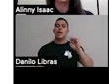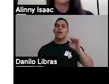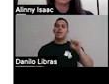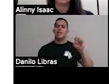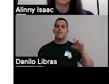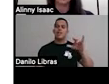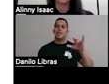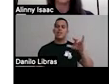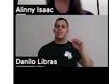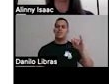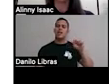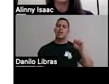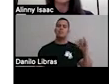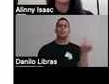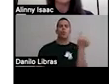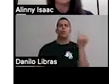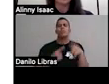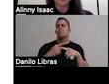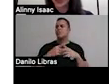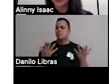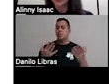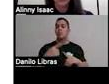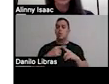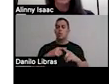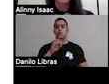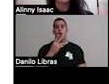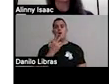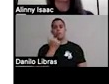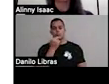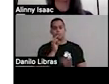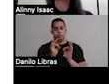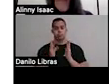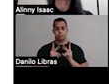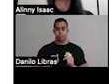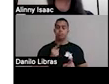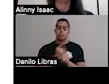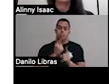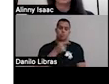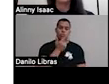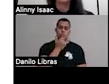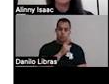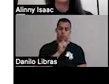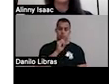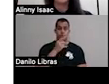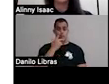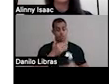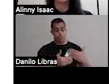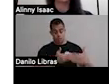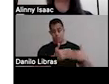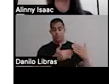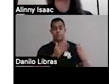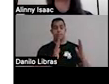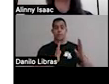obter esses lipídios a partir da nossa dieta. Quando a gente está falando justamente dessas etapas de período crítico